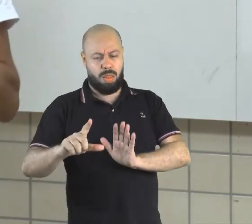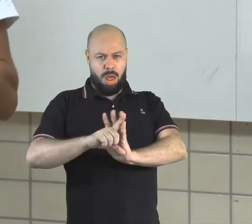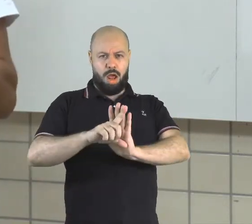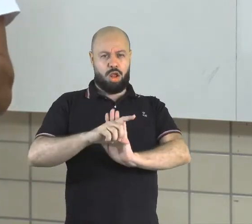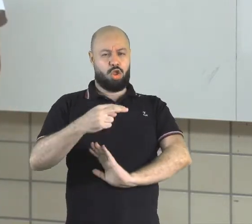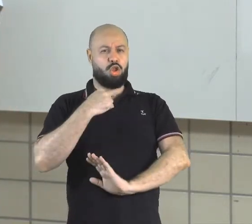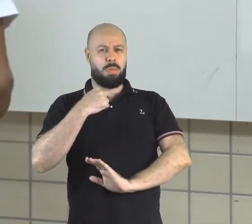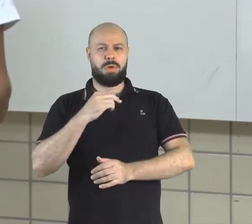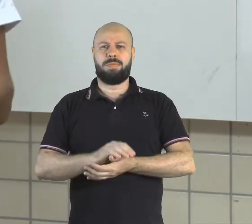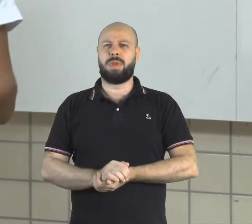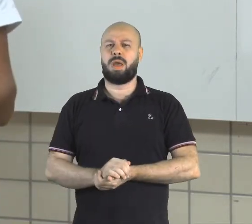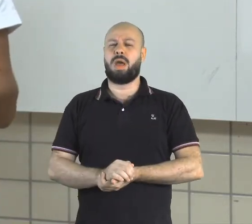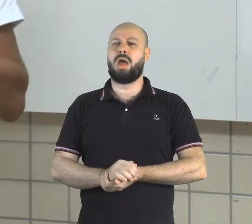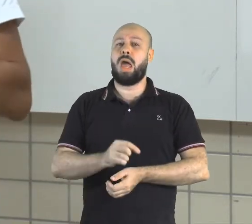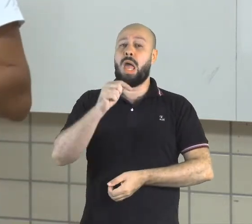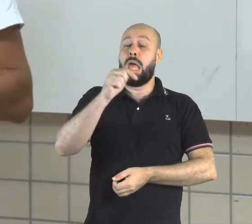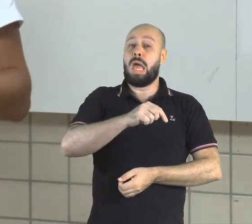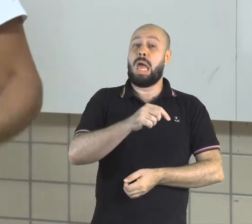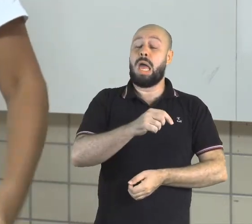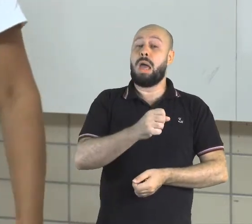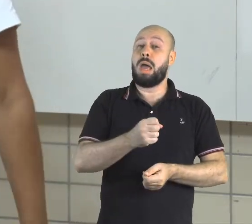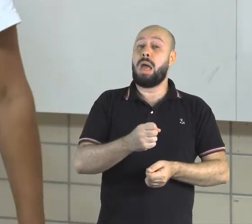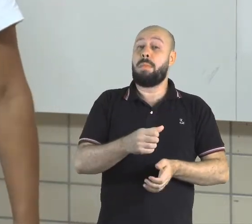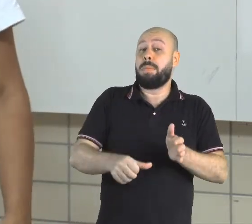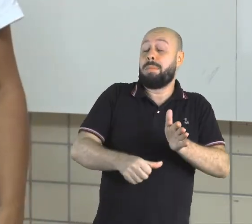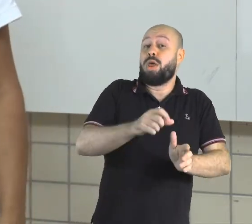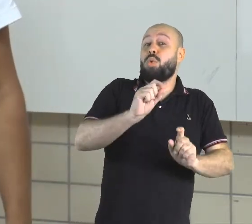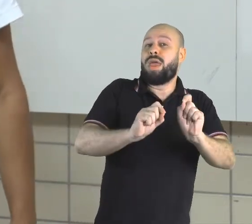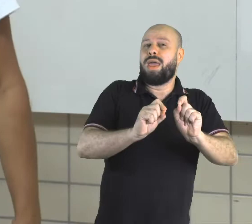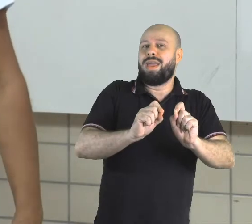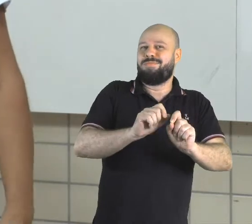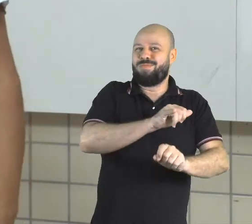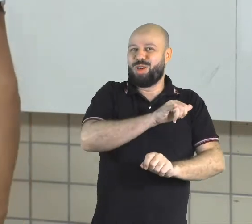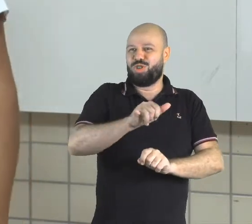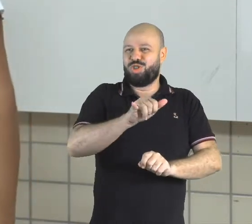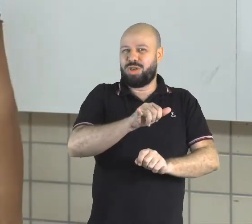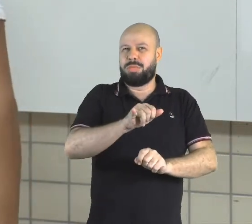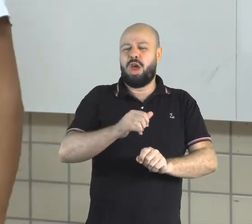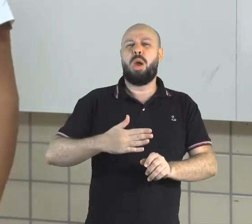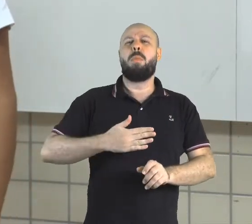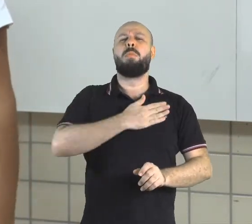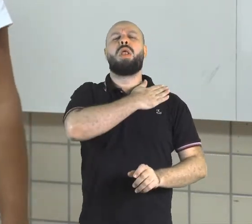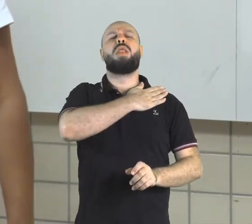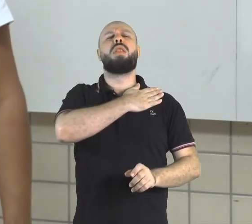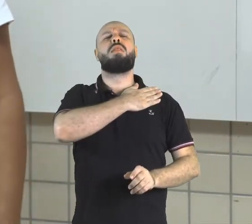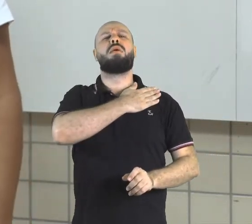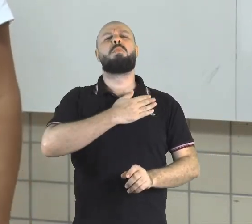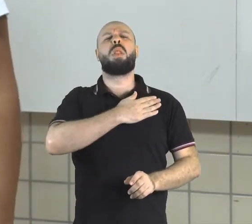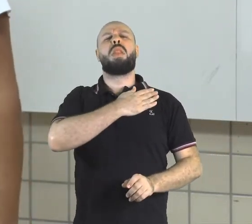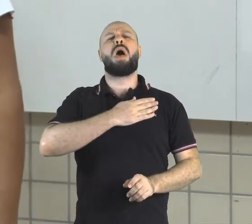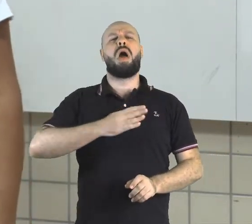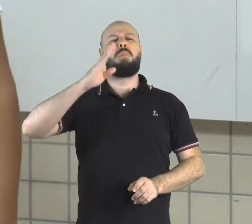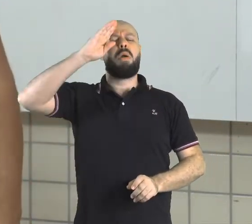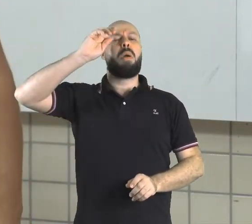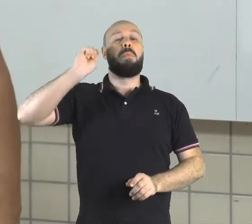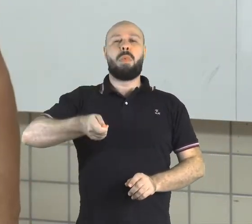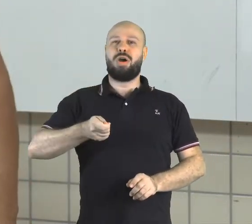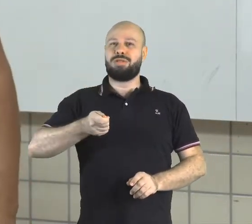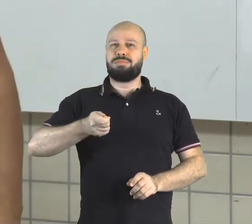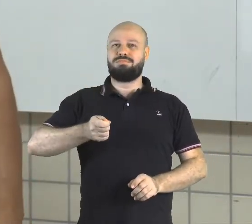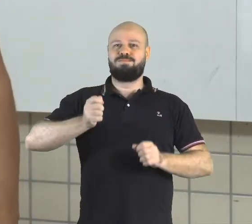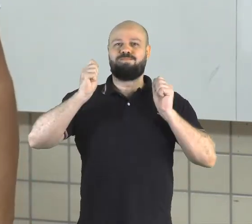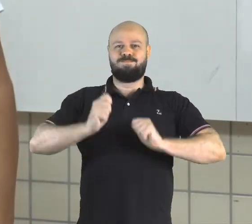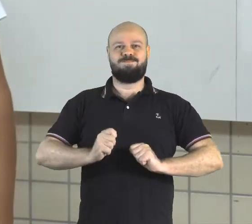que o presidente militar fez foi dar o direito aos militares criarem leis. Mas só que mudaram o